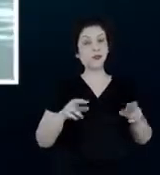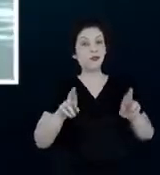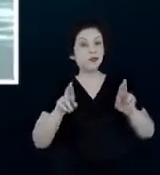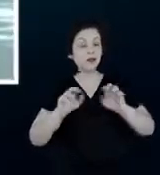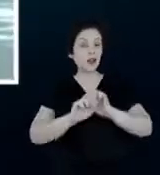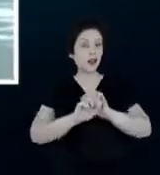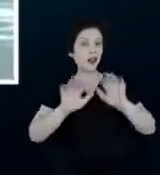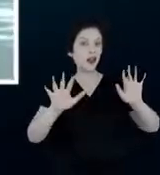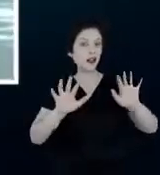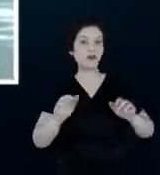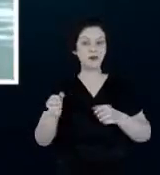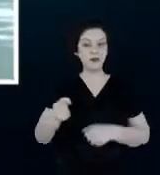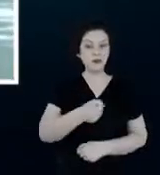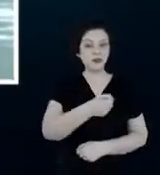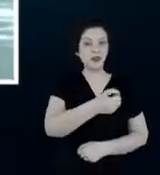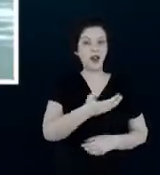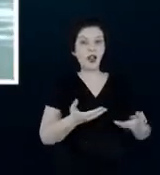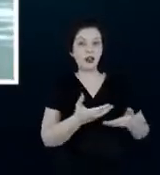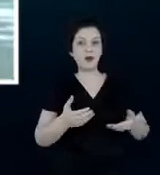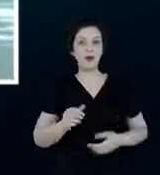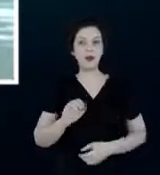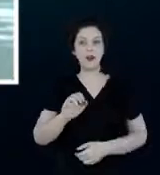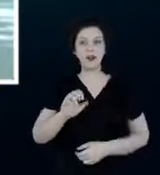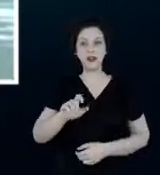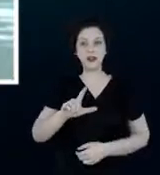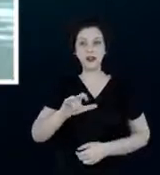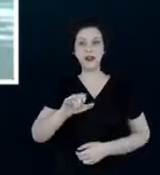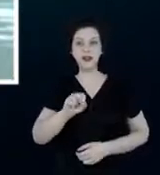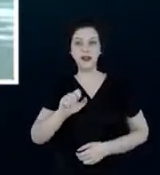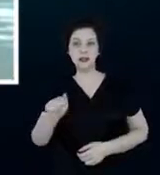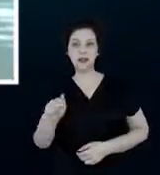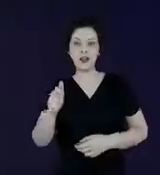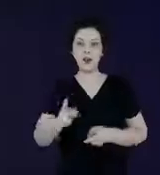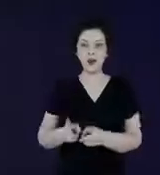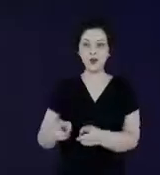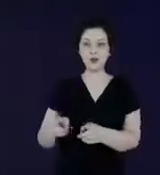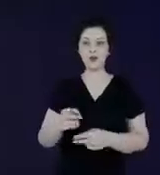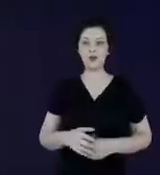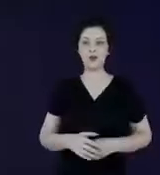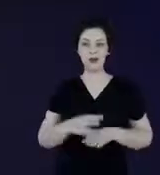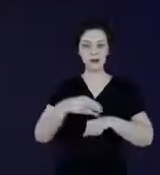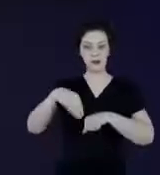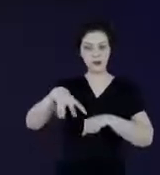e passo a palavra aí para a Elisa continuar a condução.